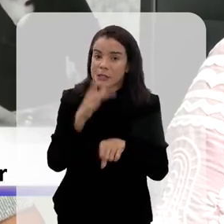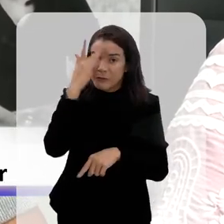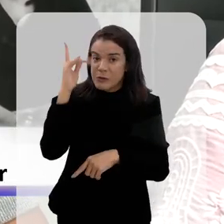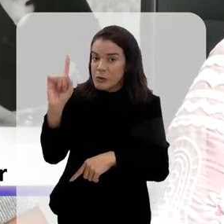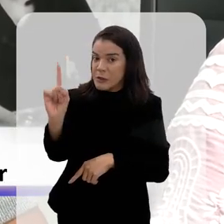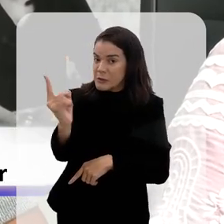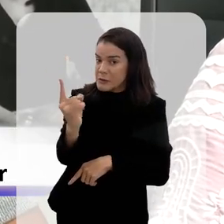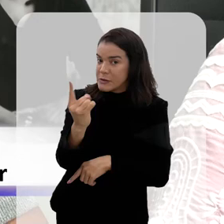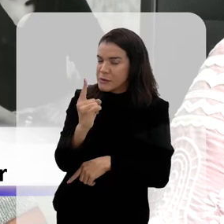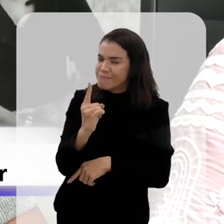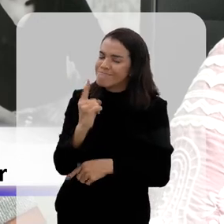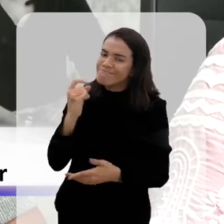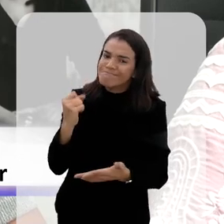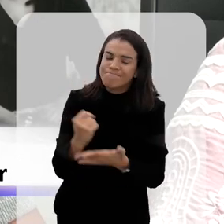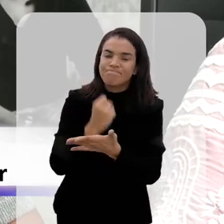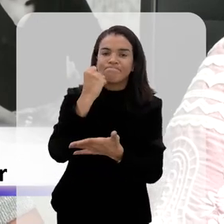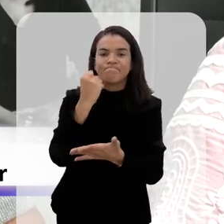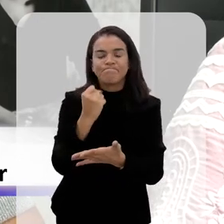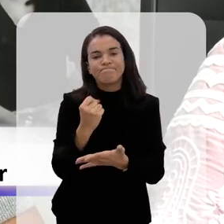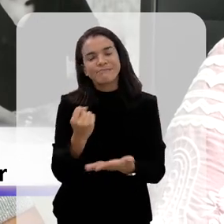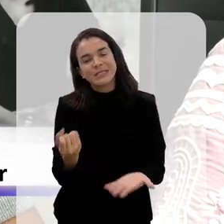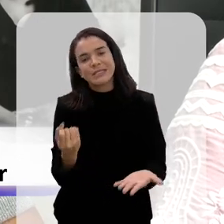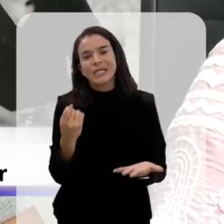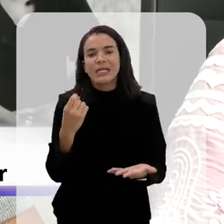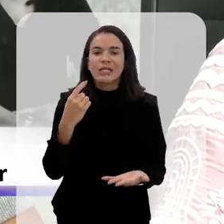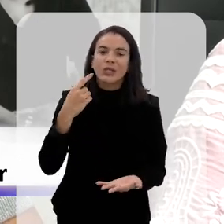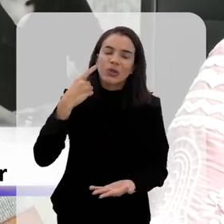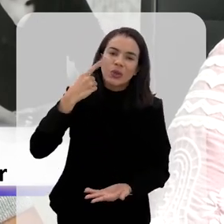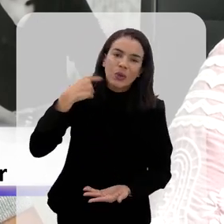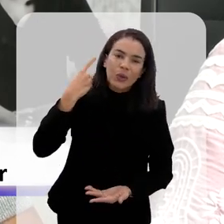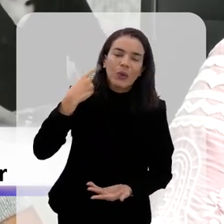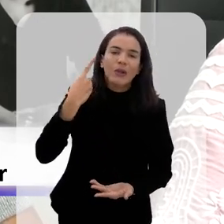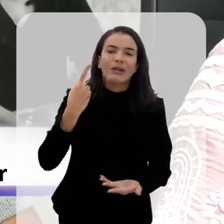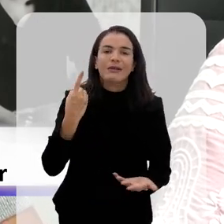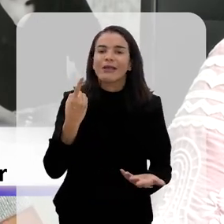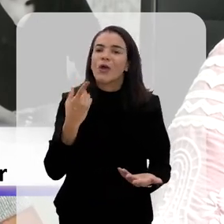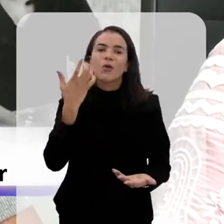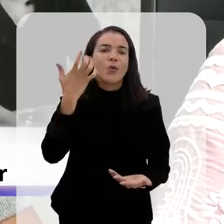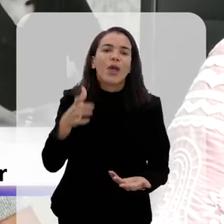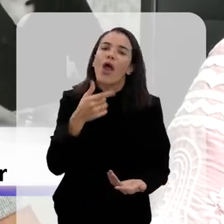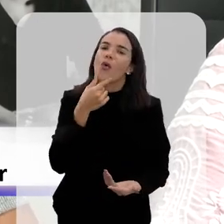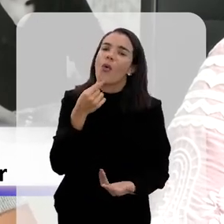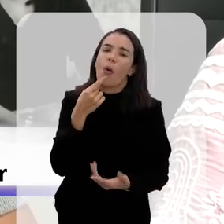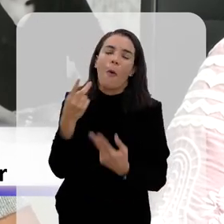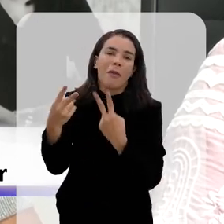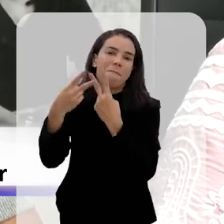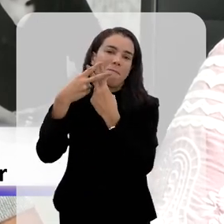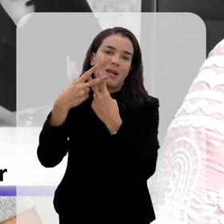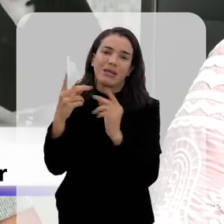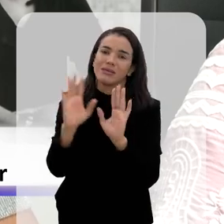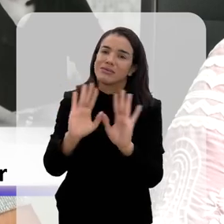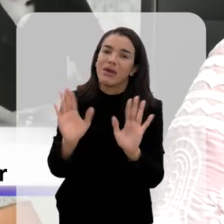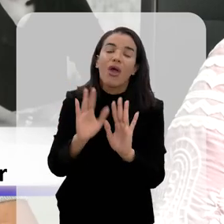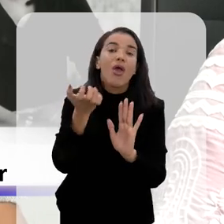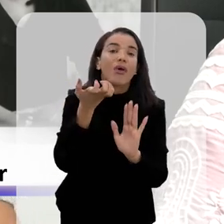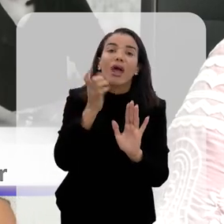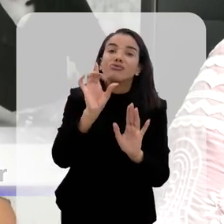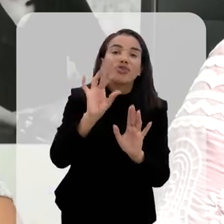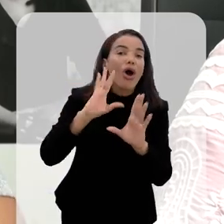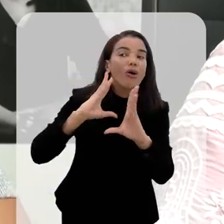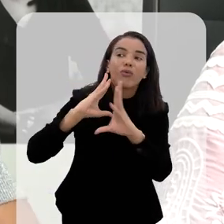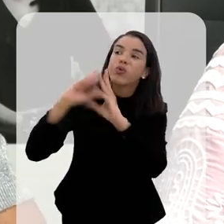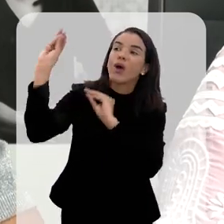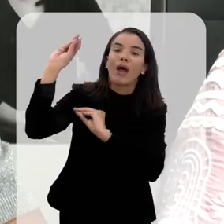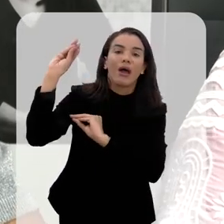pessoa chega para mim e fala o seguinte: poxa, Tatiana, eu não queria que ele fosse preso. Eu só queria sair